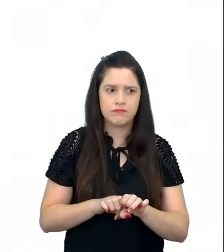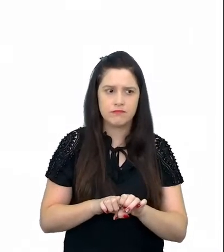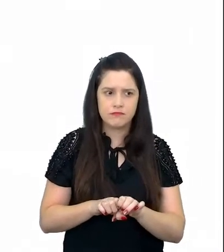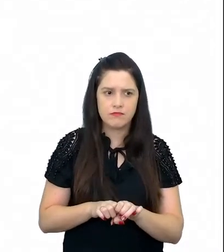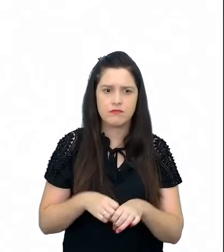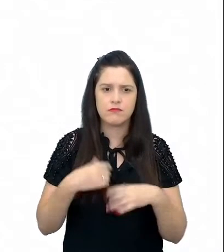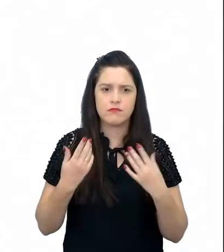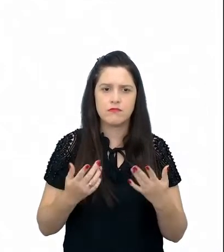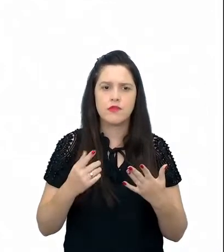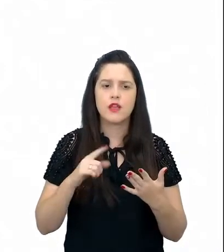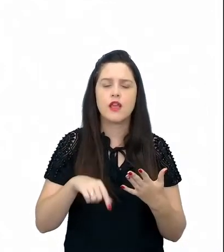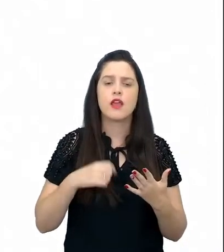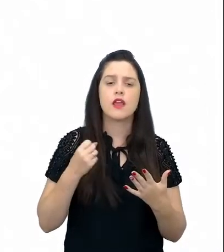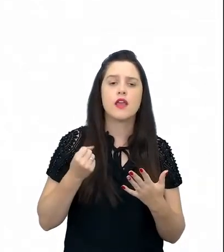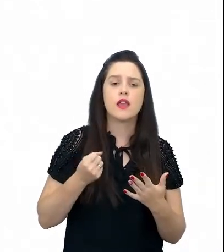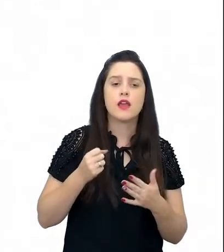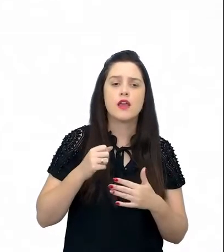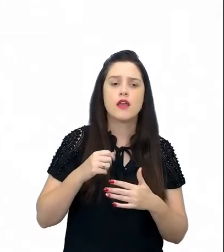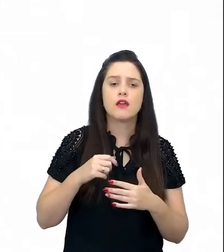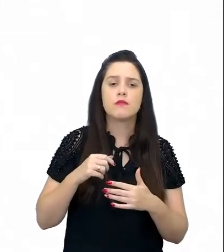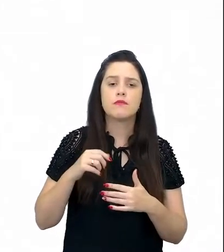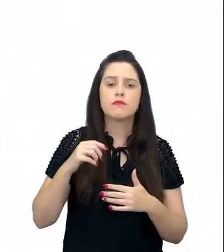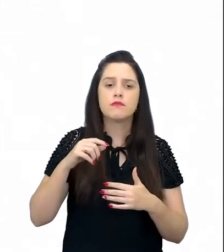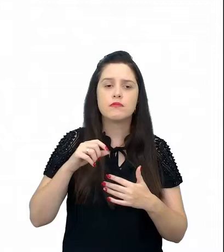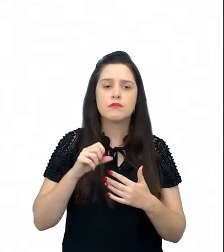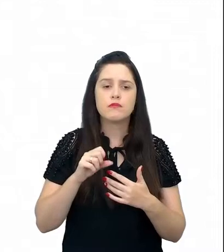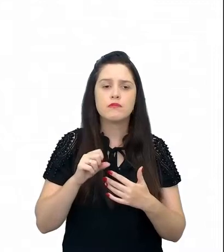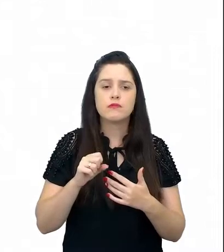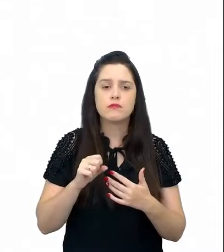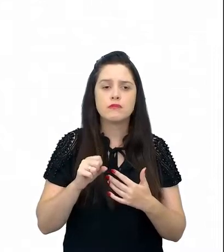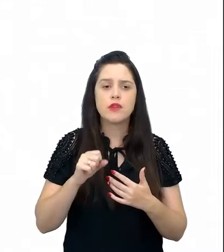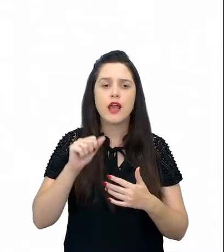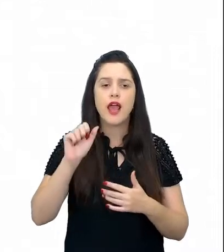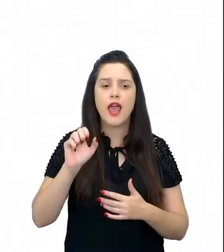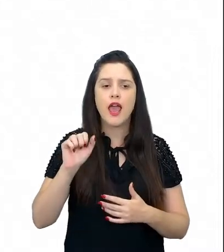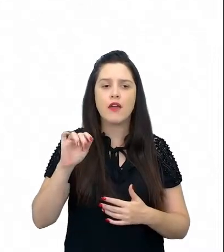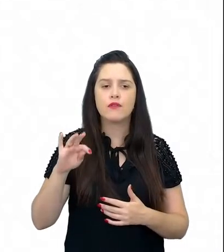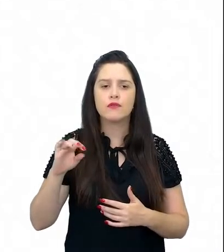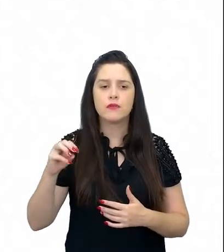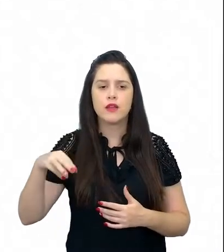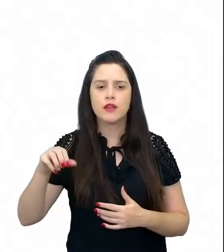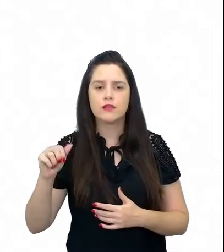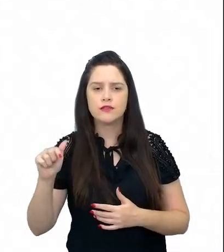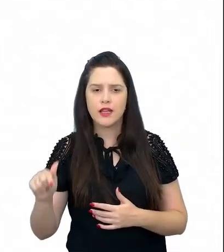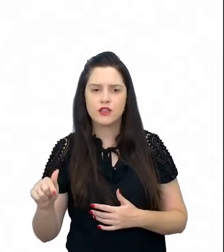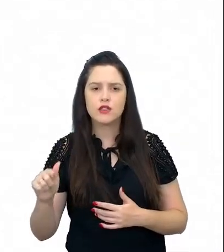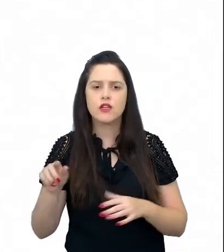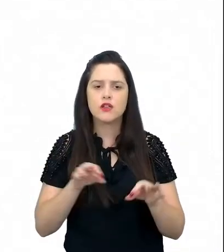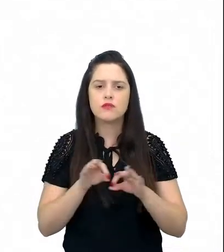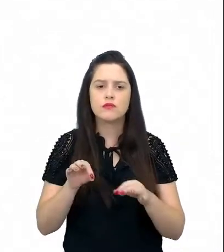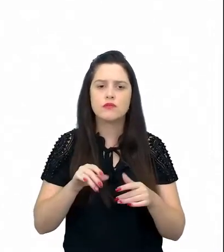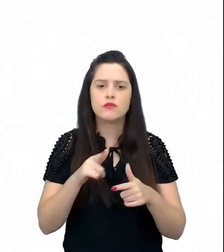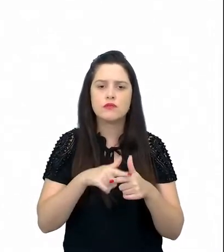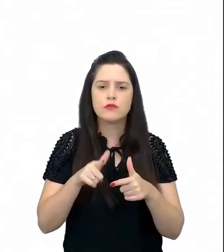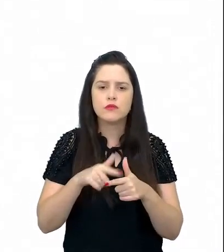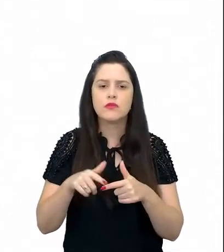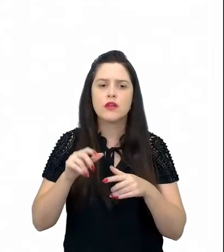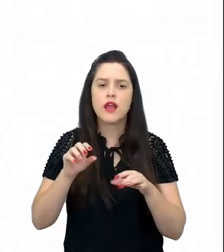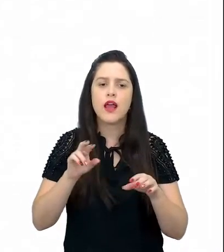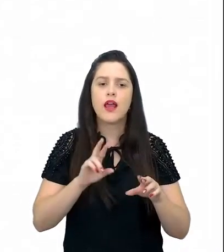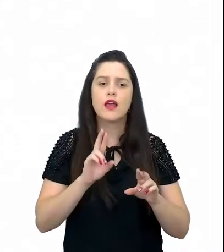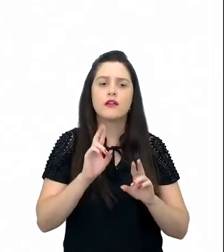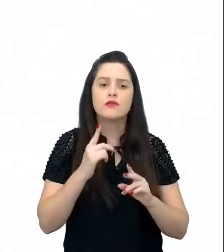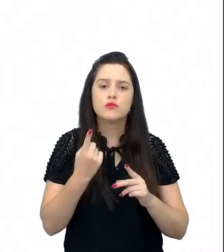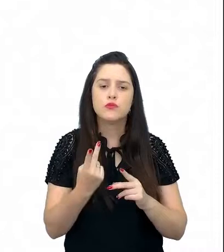a EF9, né, a MA07, que é resolver situações, problemas que envolvam razão entre duas grandezas de